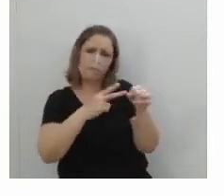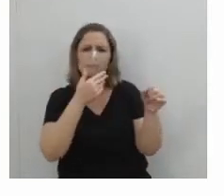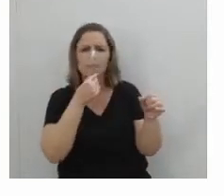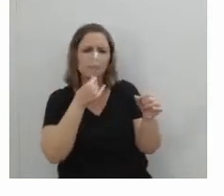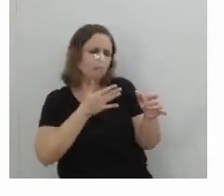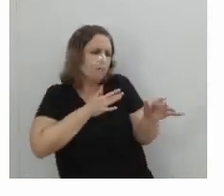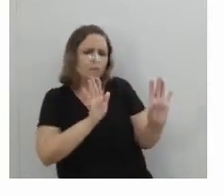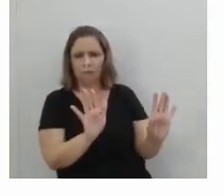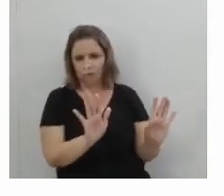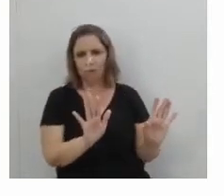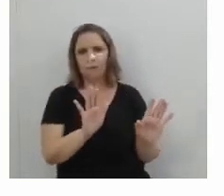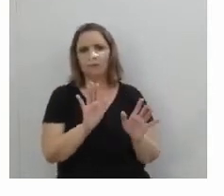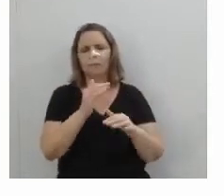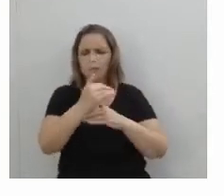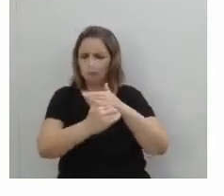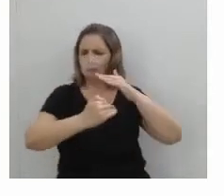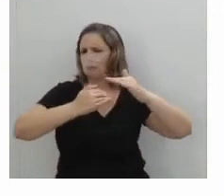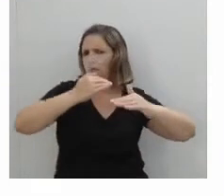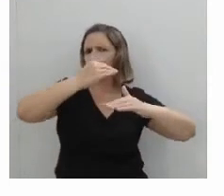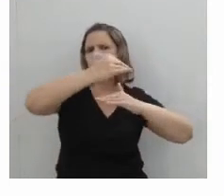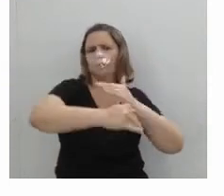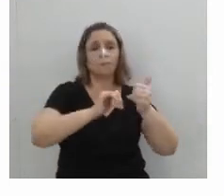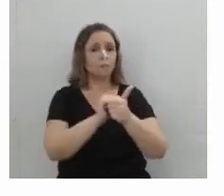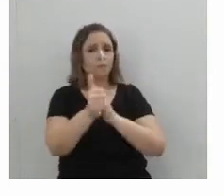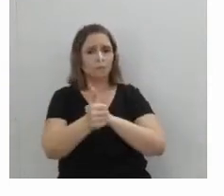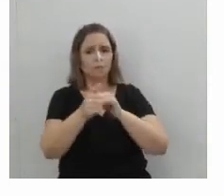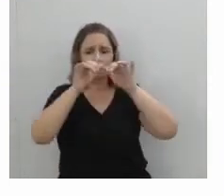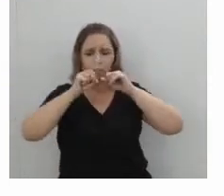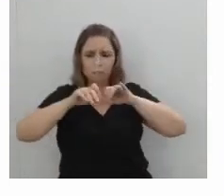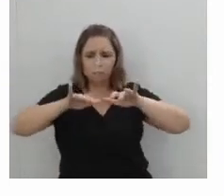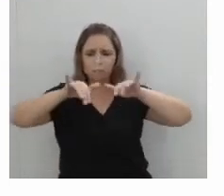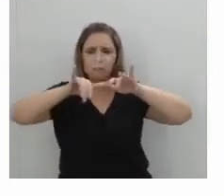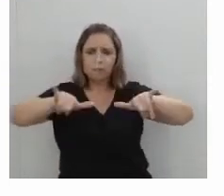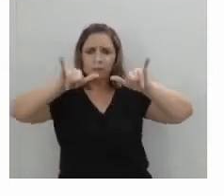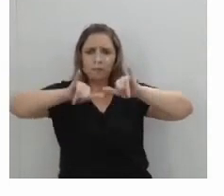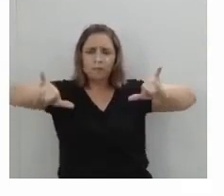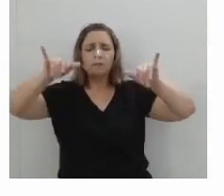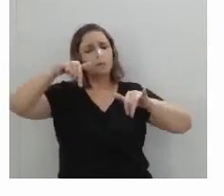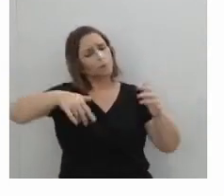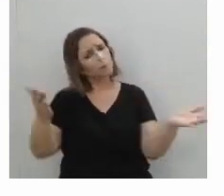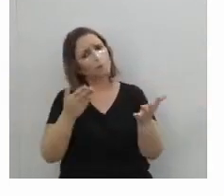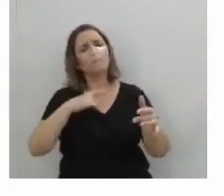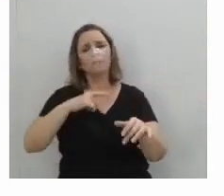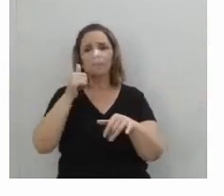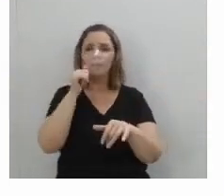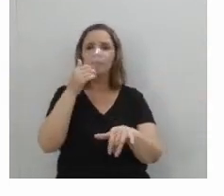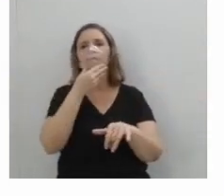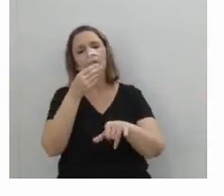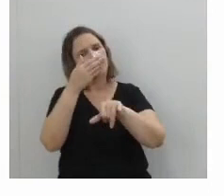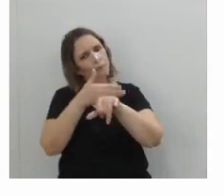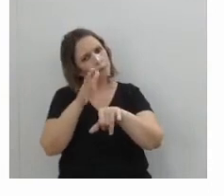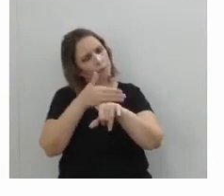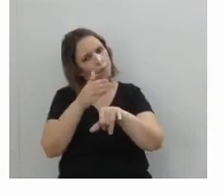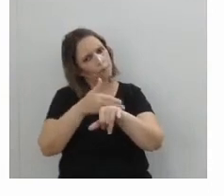gostavam de participar. Com o passar do tempo, ele foi se difundindo e hoje existe a prática feminina e masculina